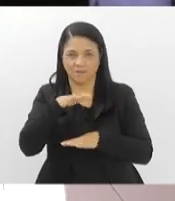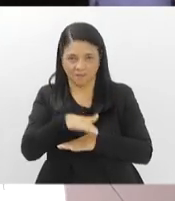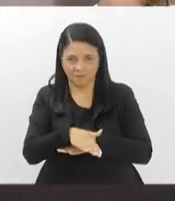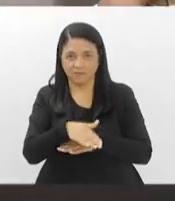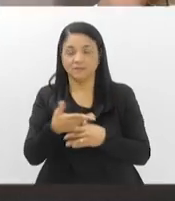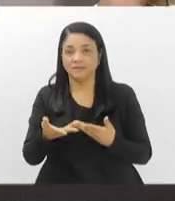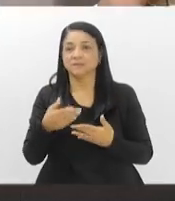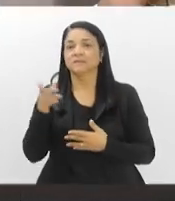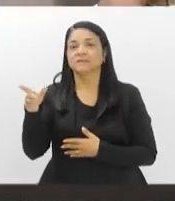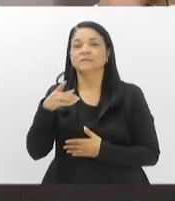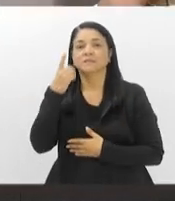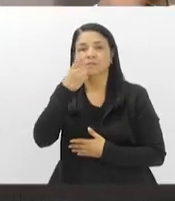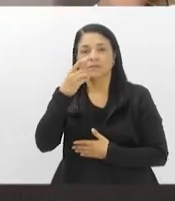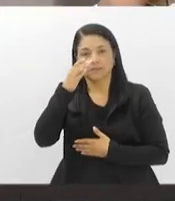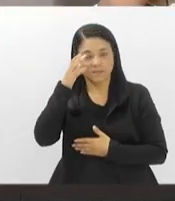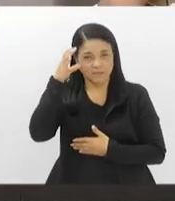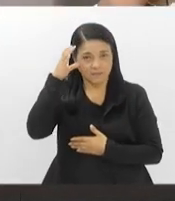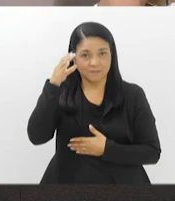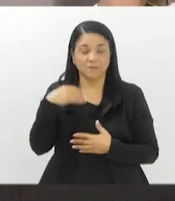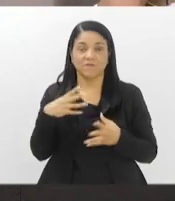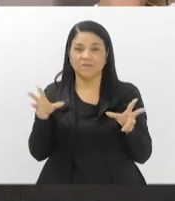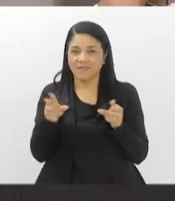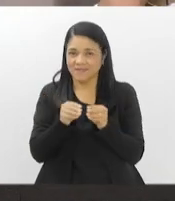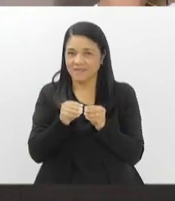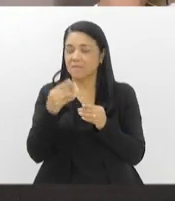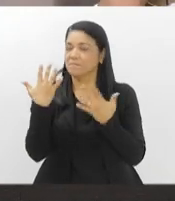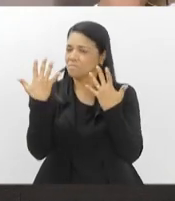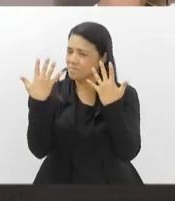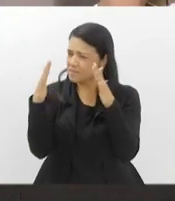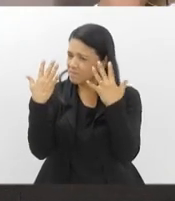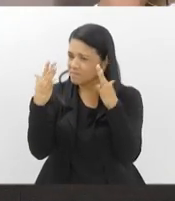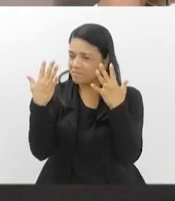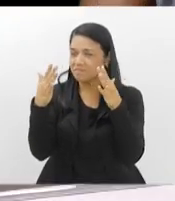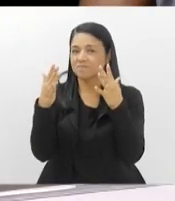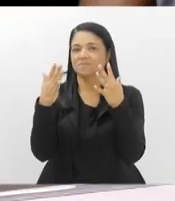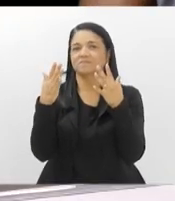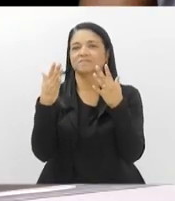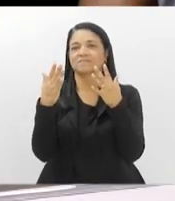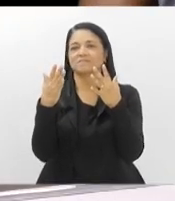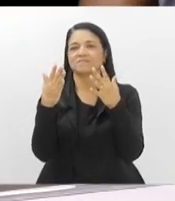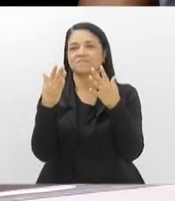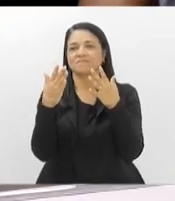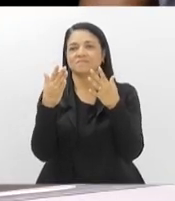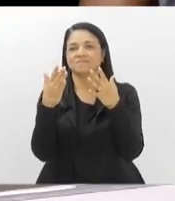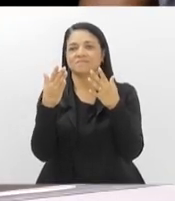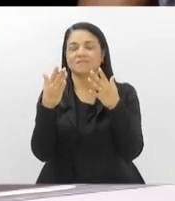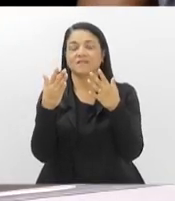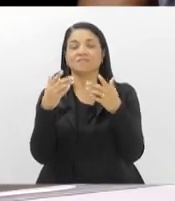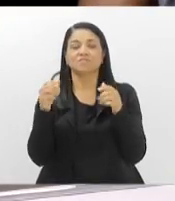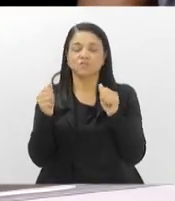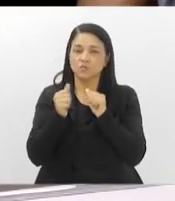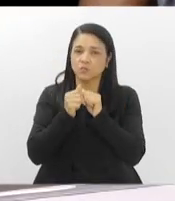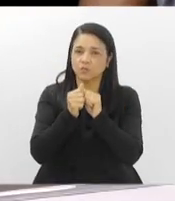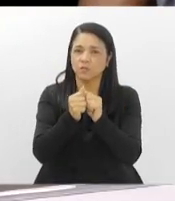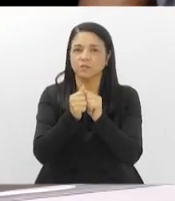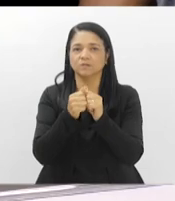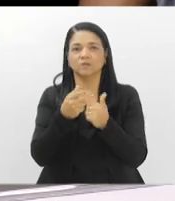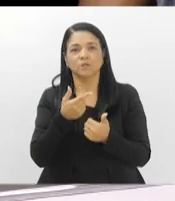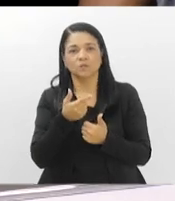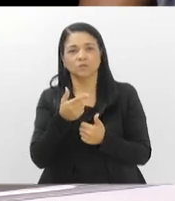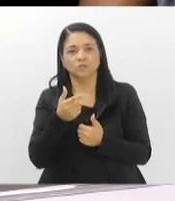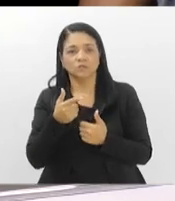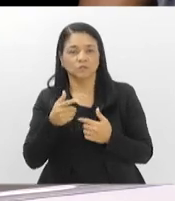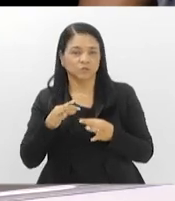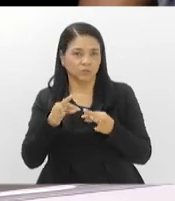deputada Céli Presidente só para finalizar né paraben também e me juntando aqui não é com os demais